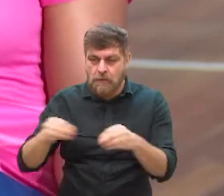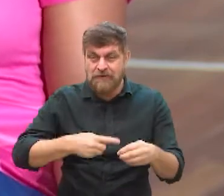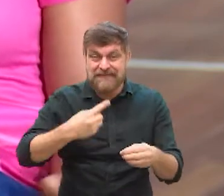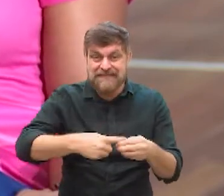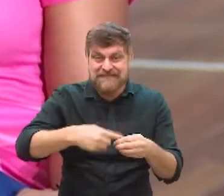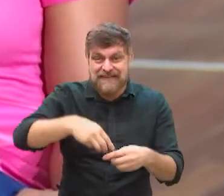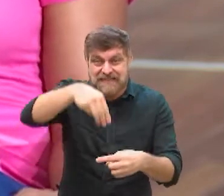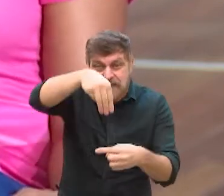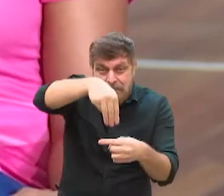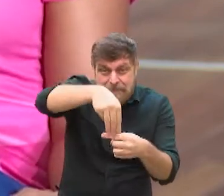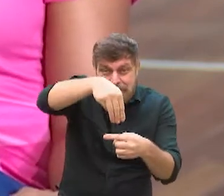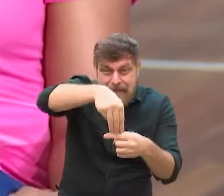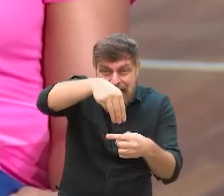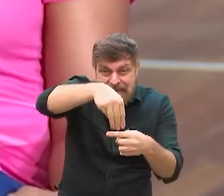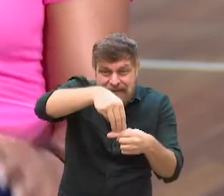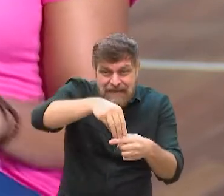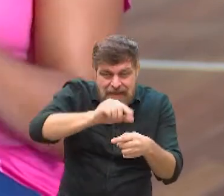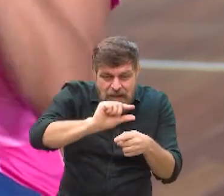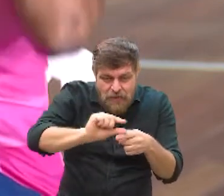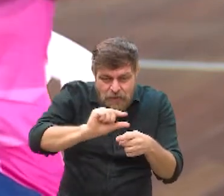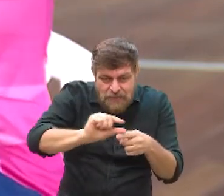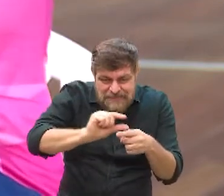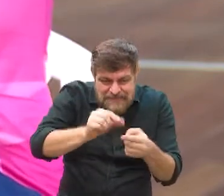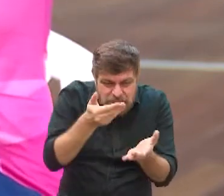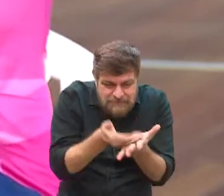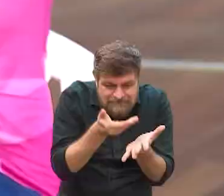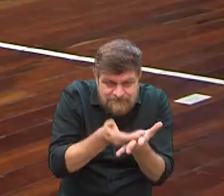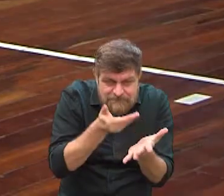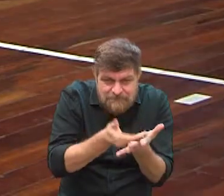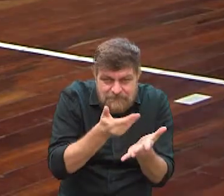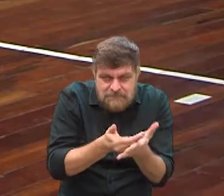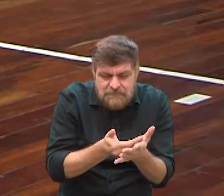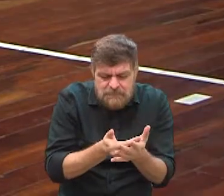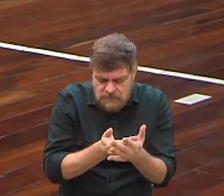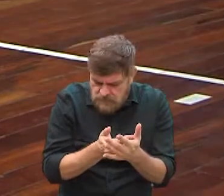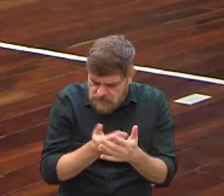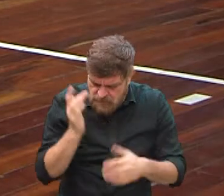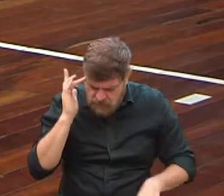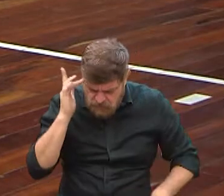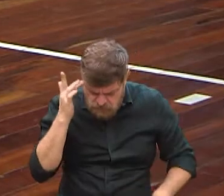fazer cursinho, e nesse ano eu não joguei, que acho que foi em